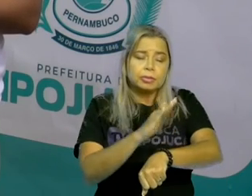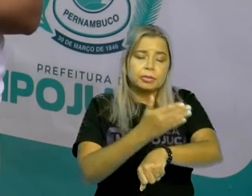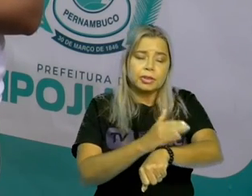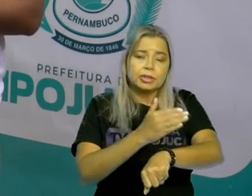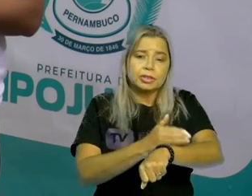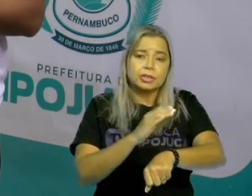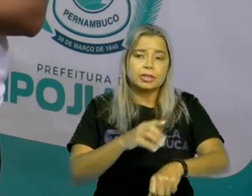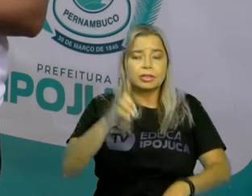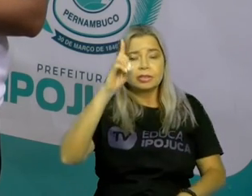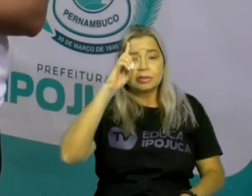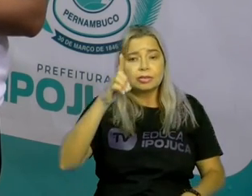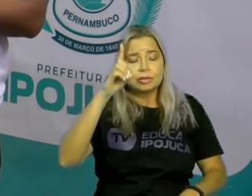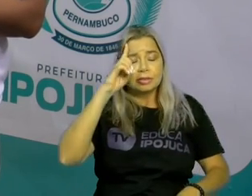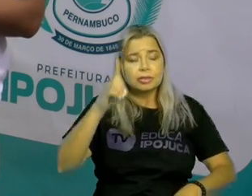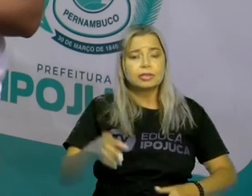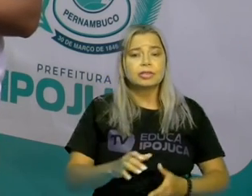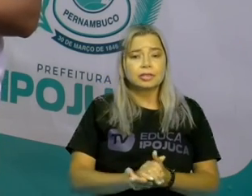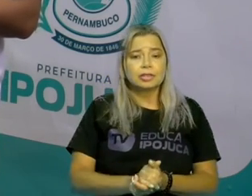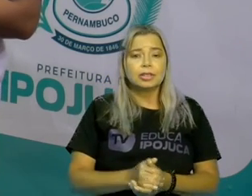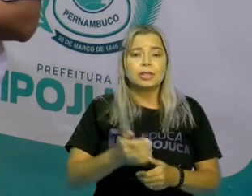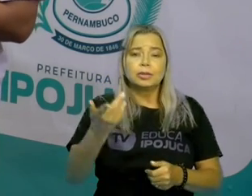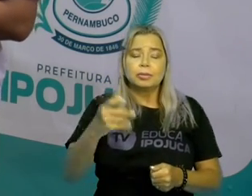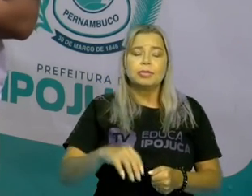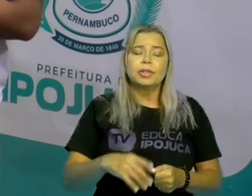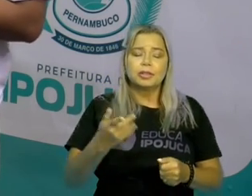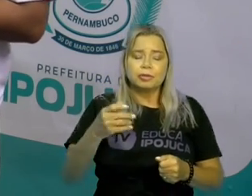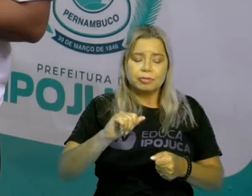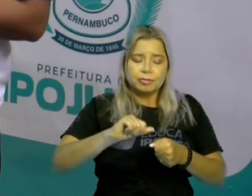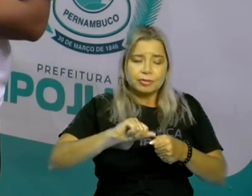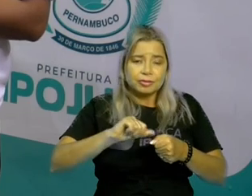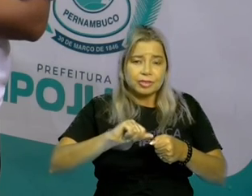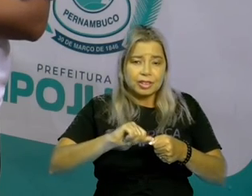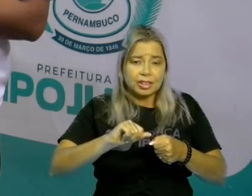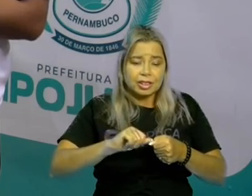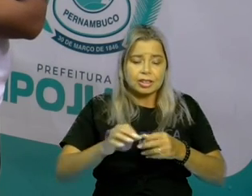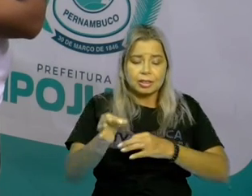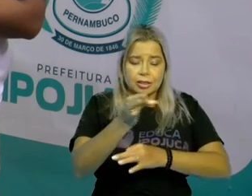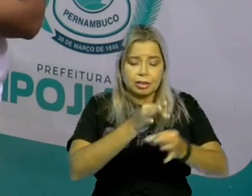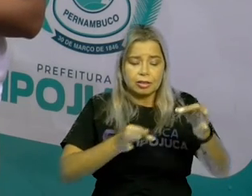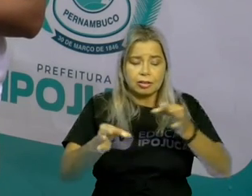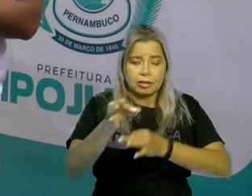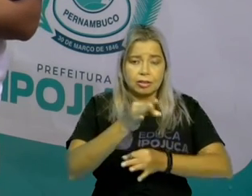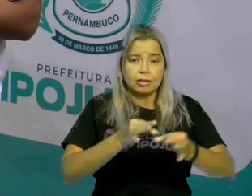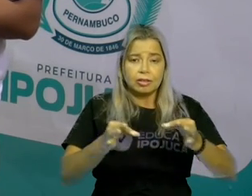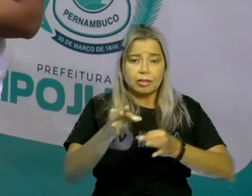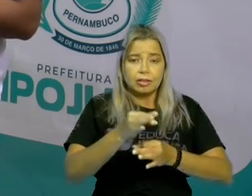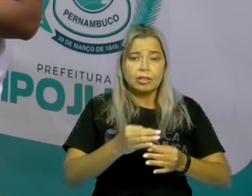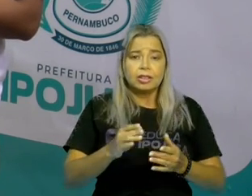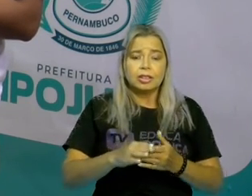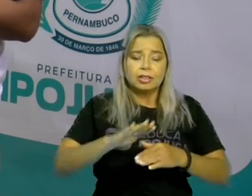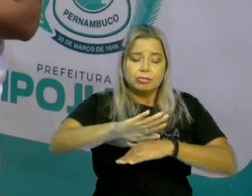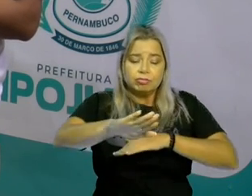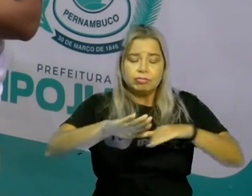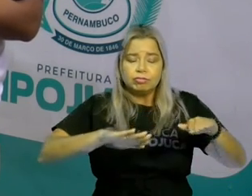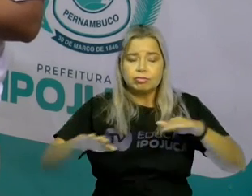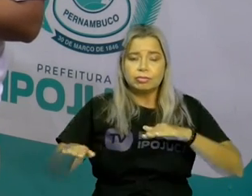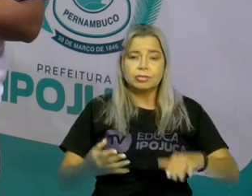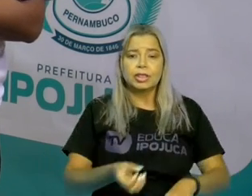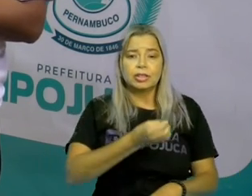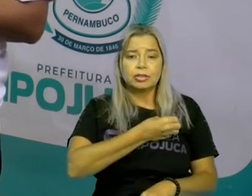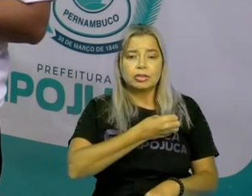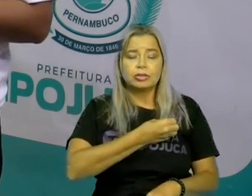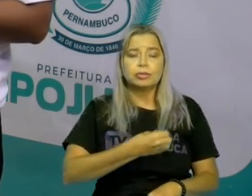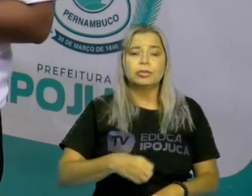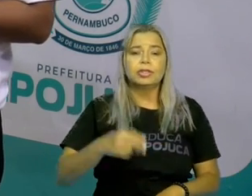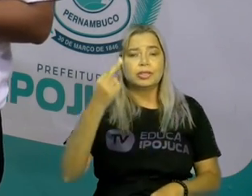dia a dia para que você fique craque no seu exercício de ordenação e decomposição dos números naturais.